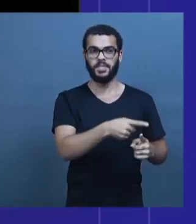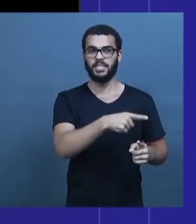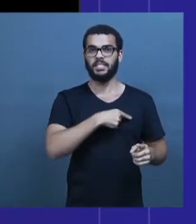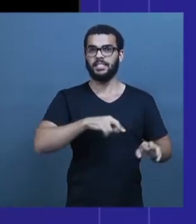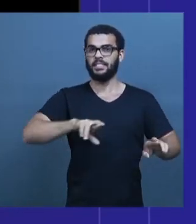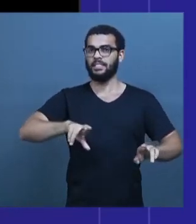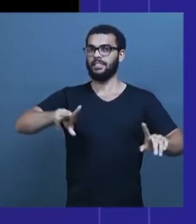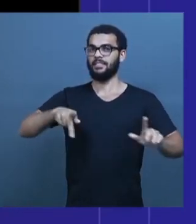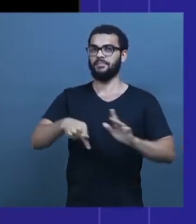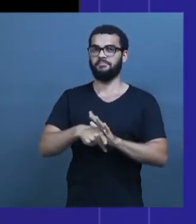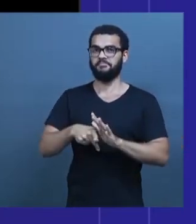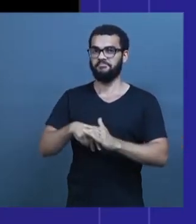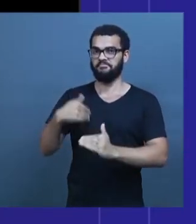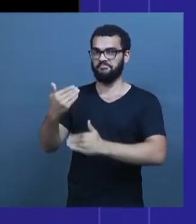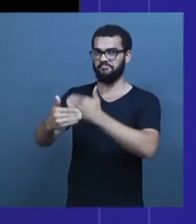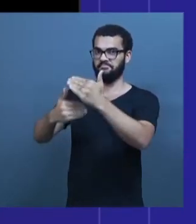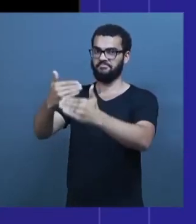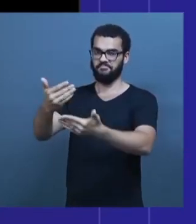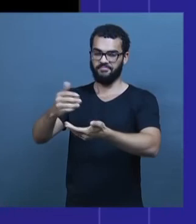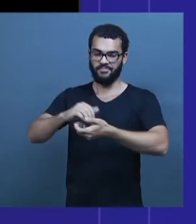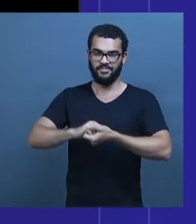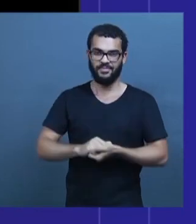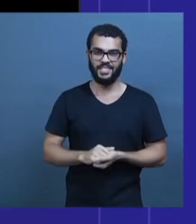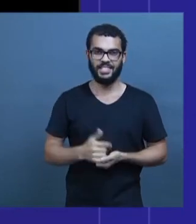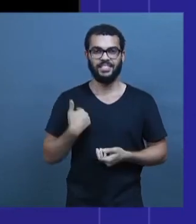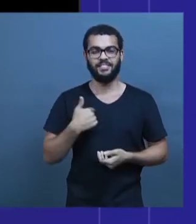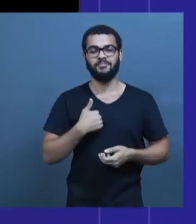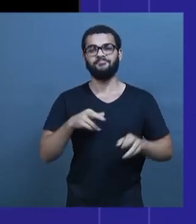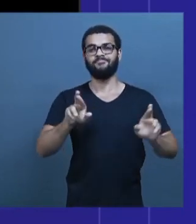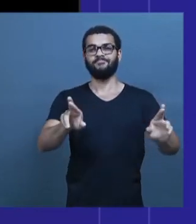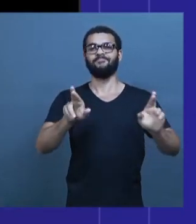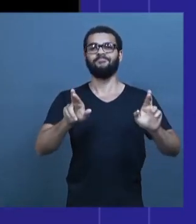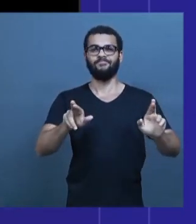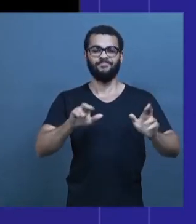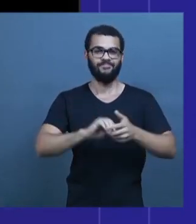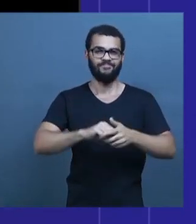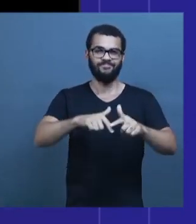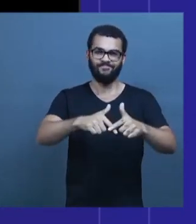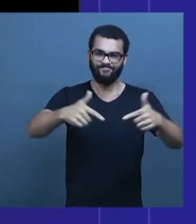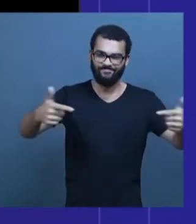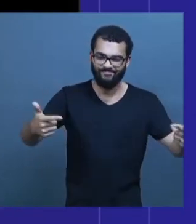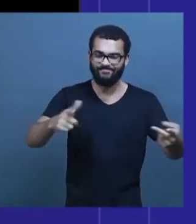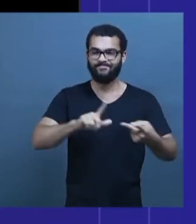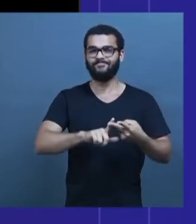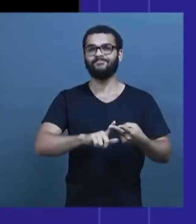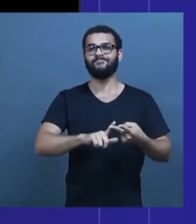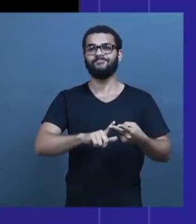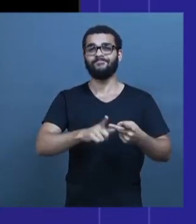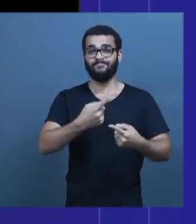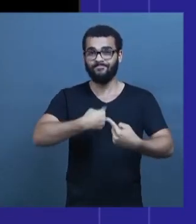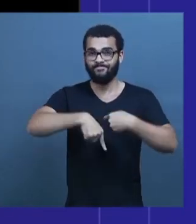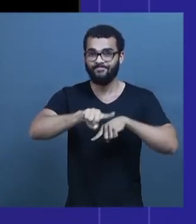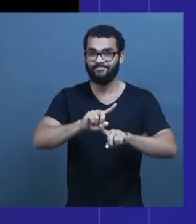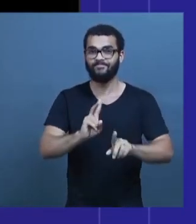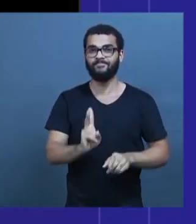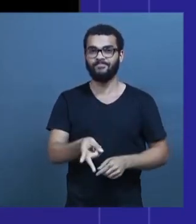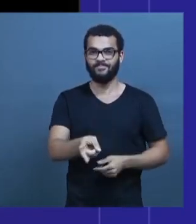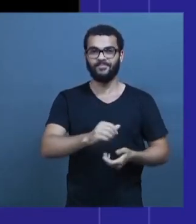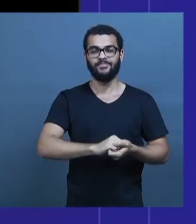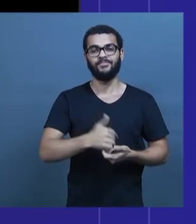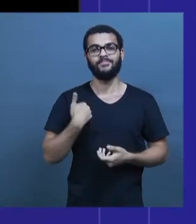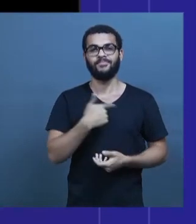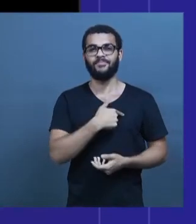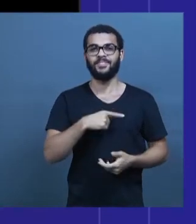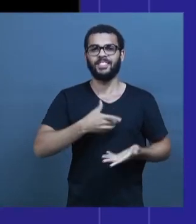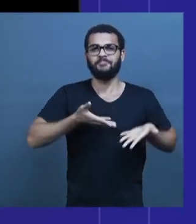na carreira. Desejamos sorte e sucesso nessa nova caminhada. Fica aqui a nossa